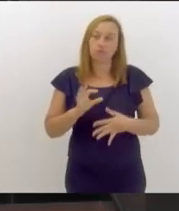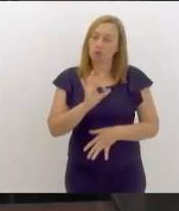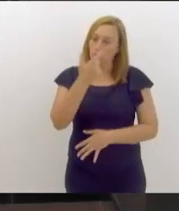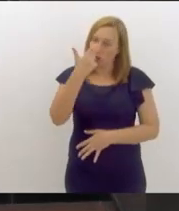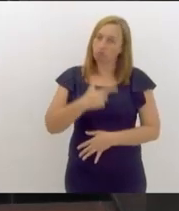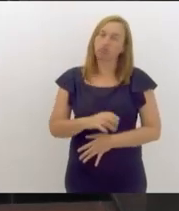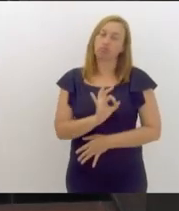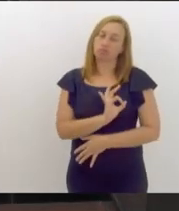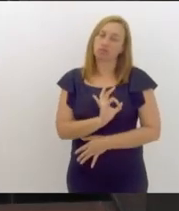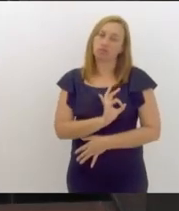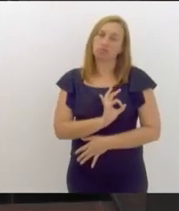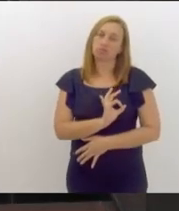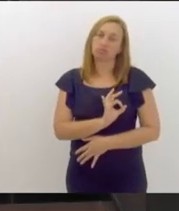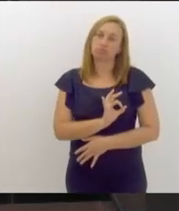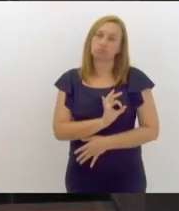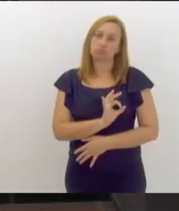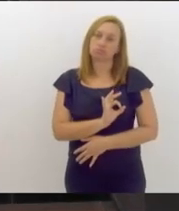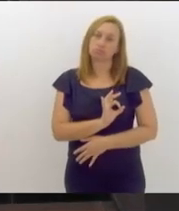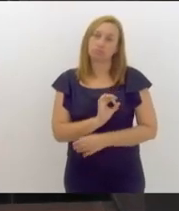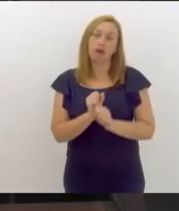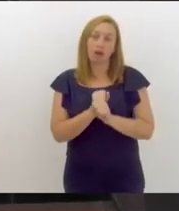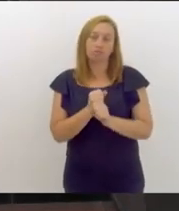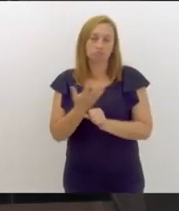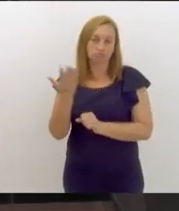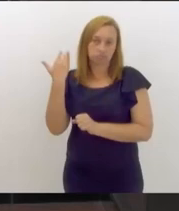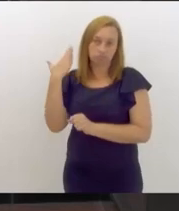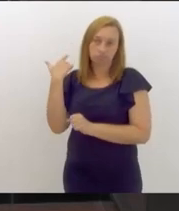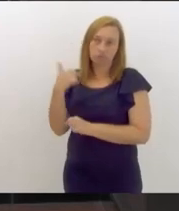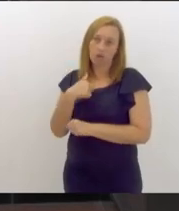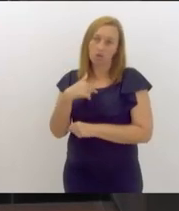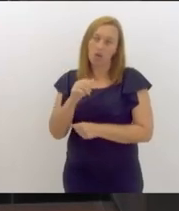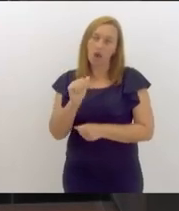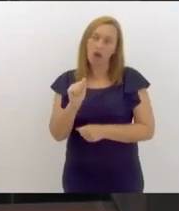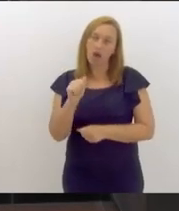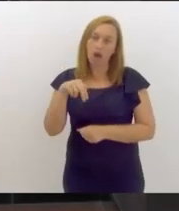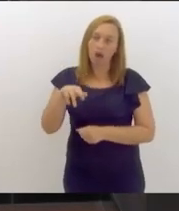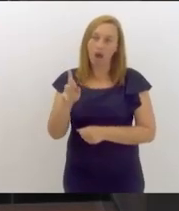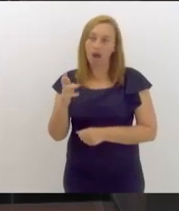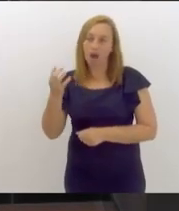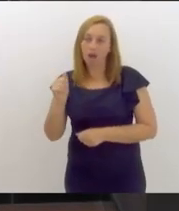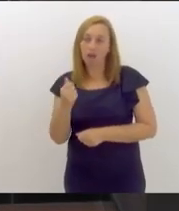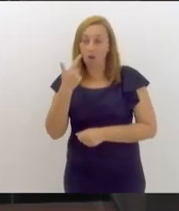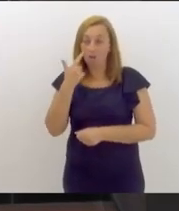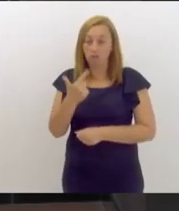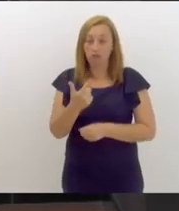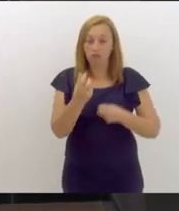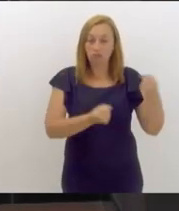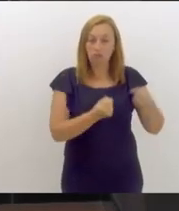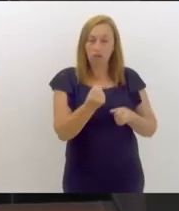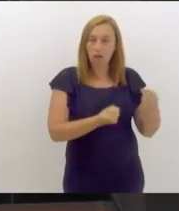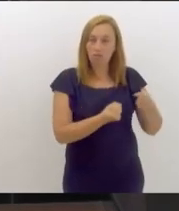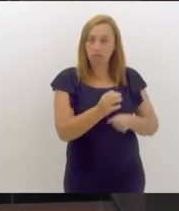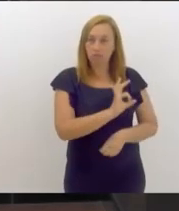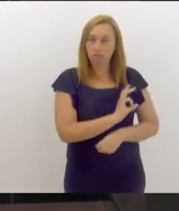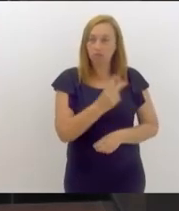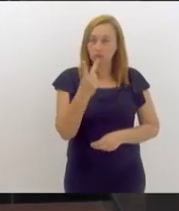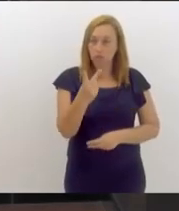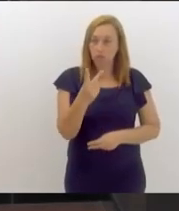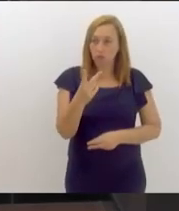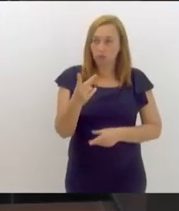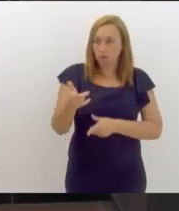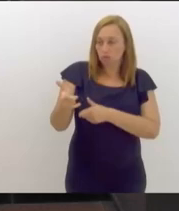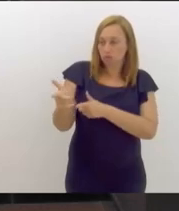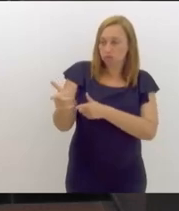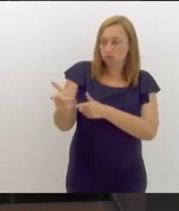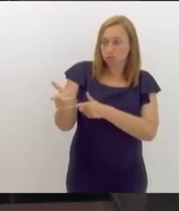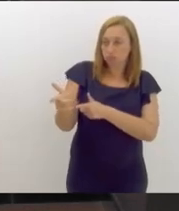policial há tempos atrás eu estava em Angra e eu vi uma viatura com dois fuzis dois policiais com dois